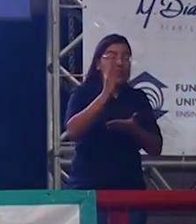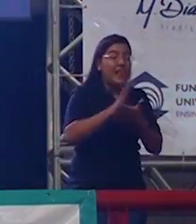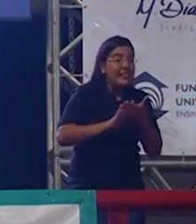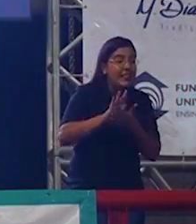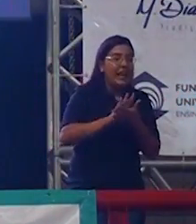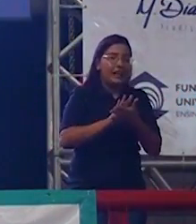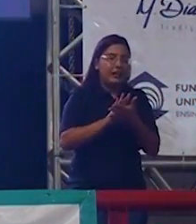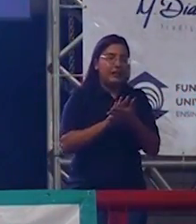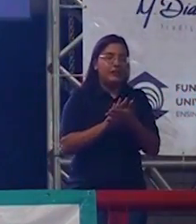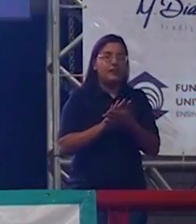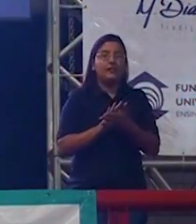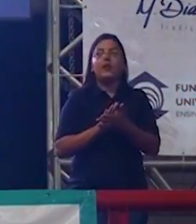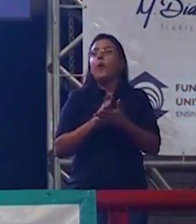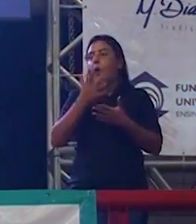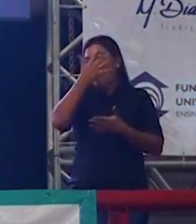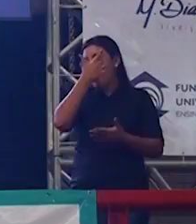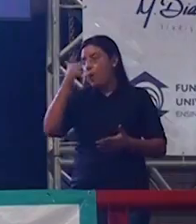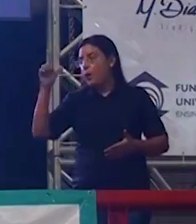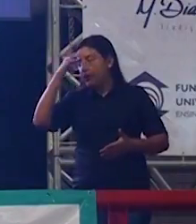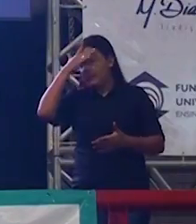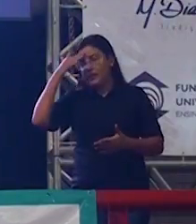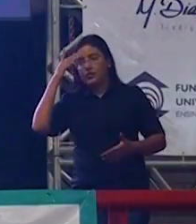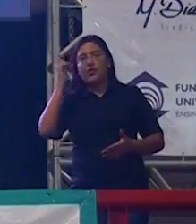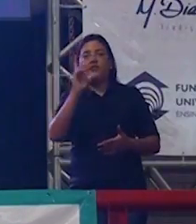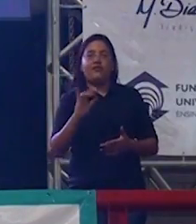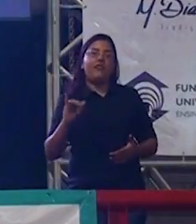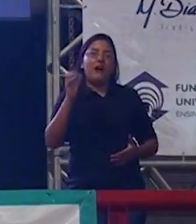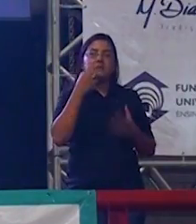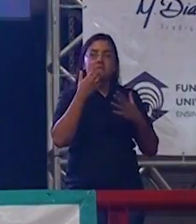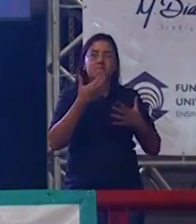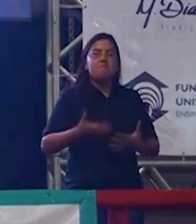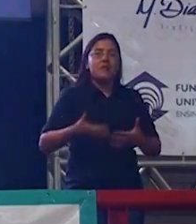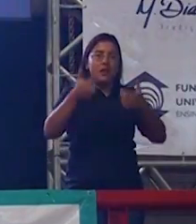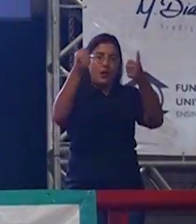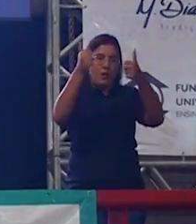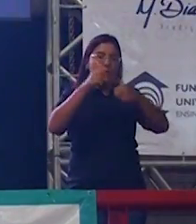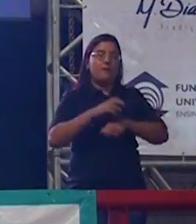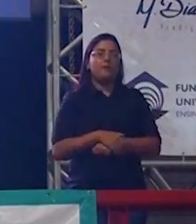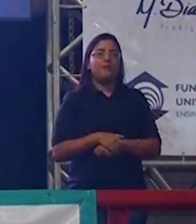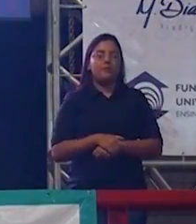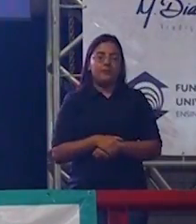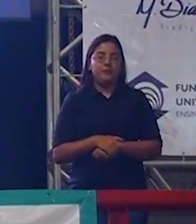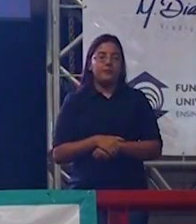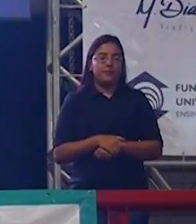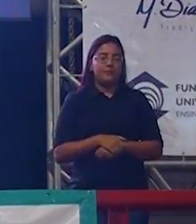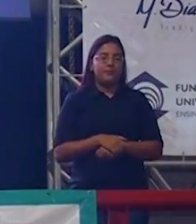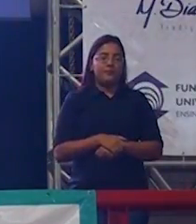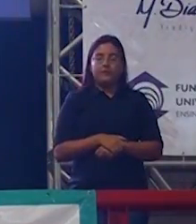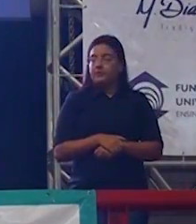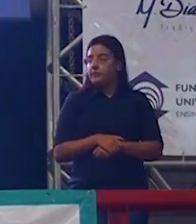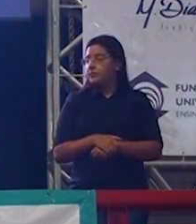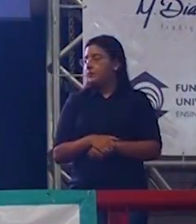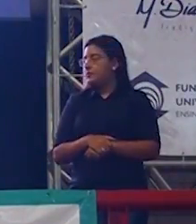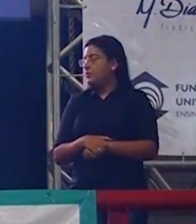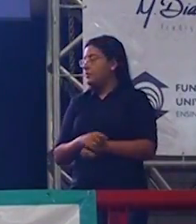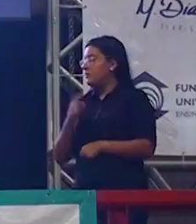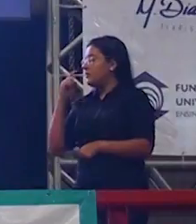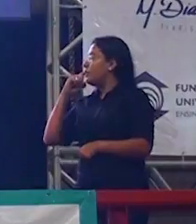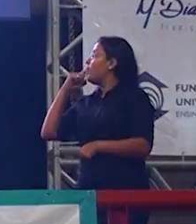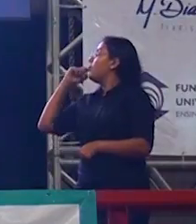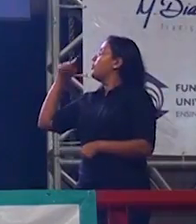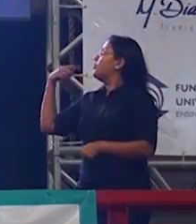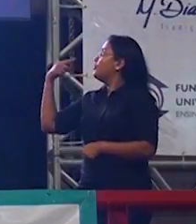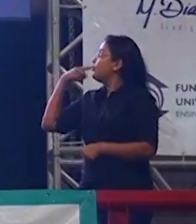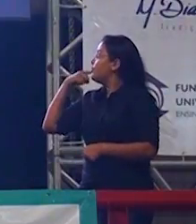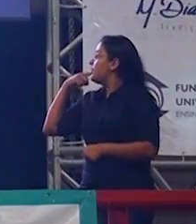tenha dúvida, alguém vai aproveitar as oportunidades que você aprendeu. Tá aí as minhas aprovações, ó, em